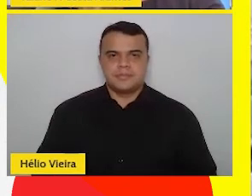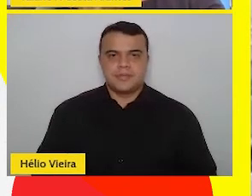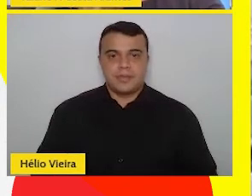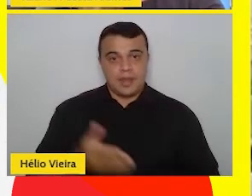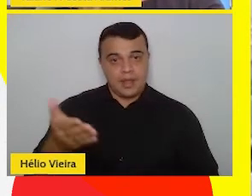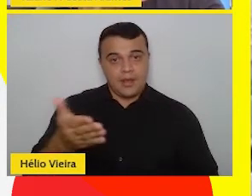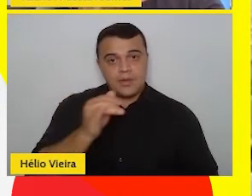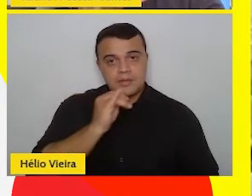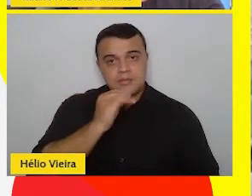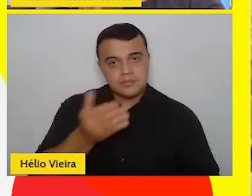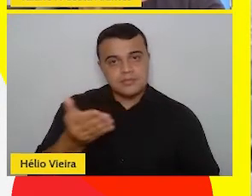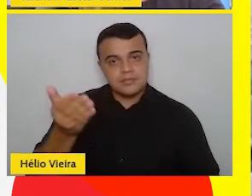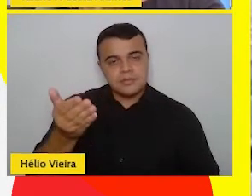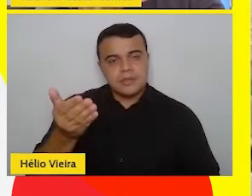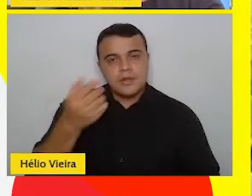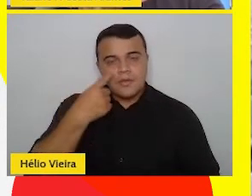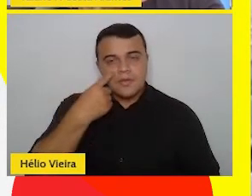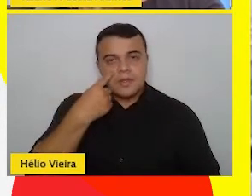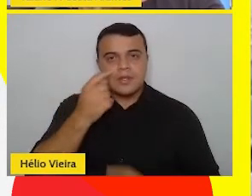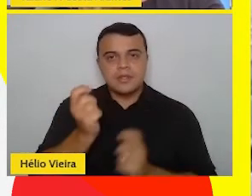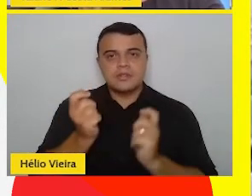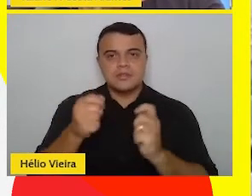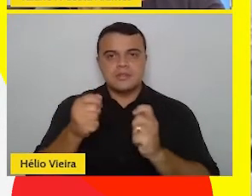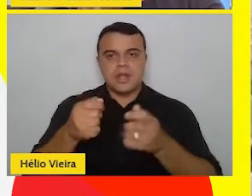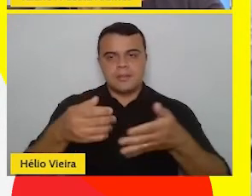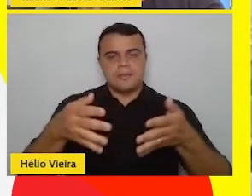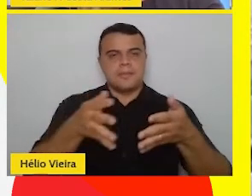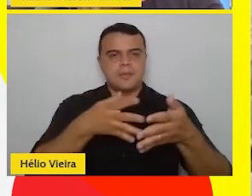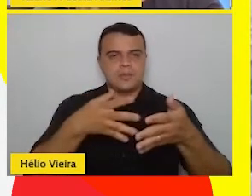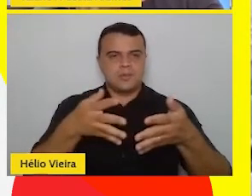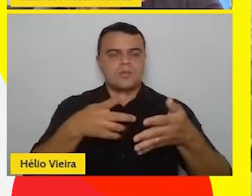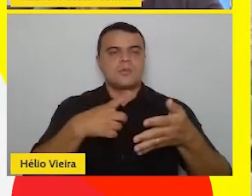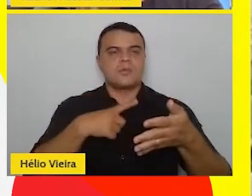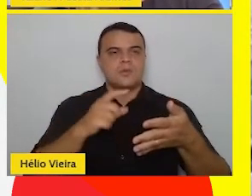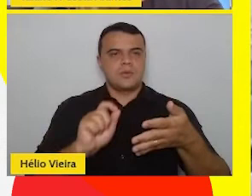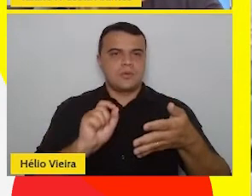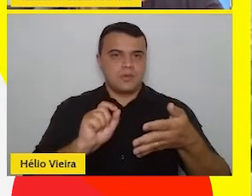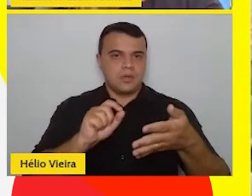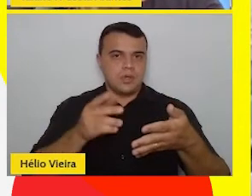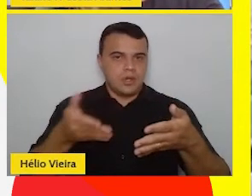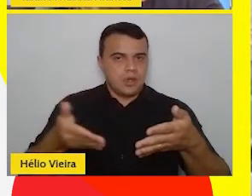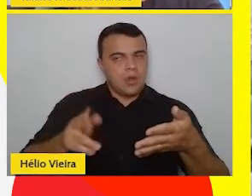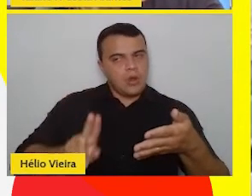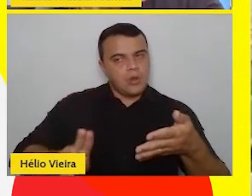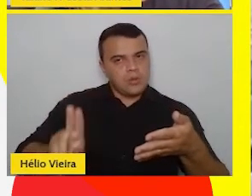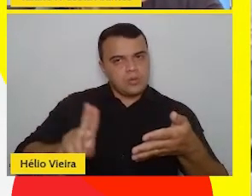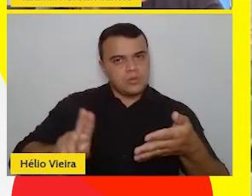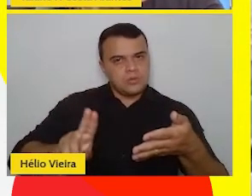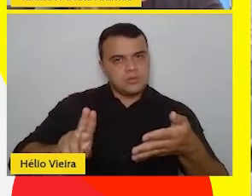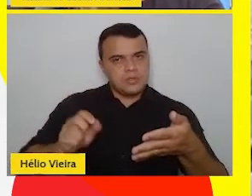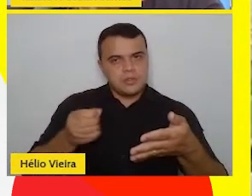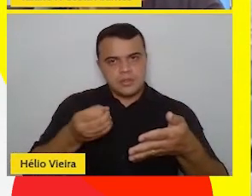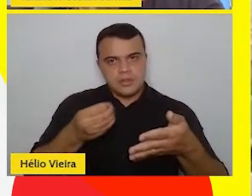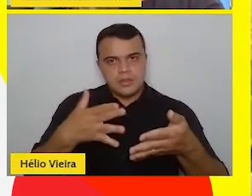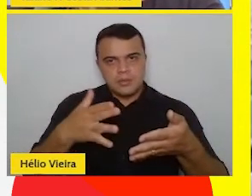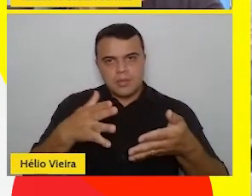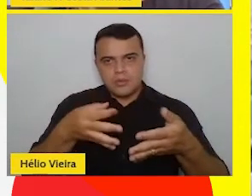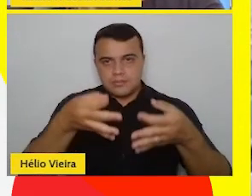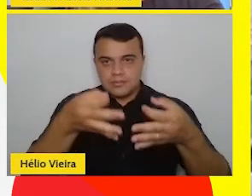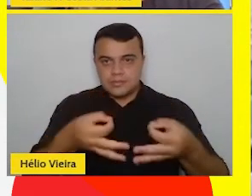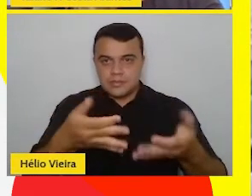Essa imagem é um detalhe de uma pintura, onde é utilizada uma justaposição